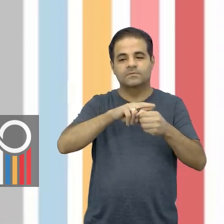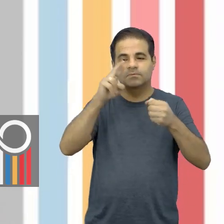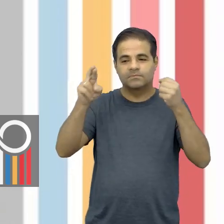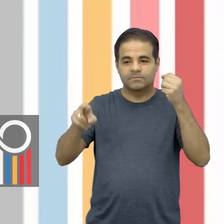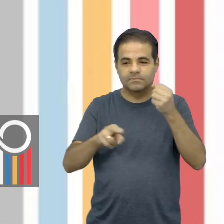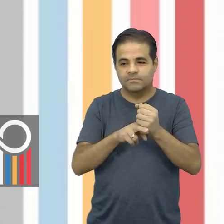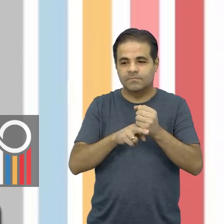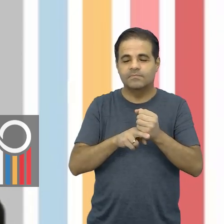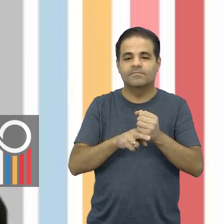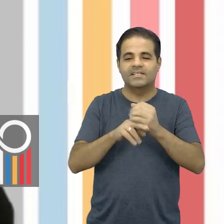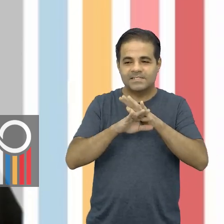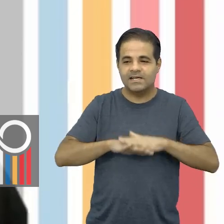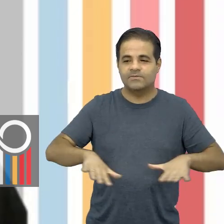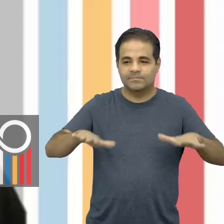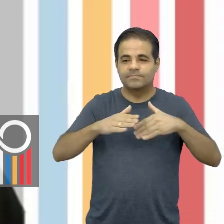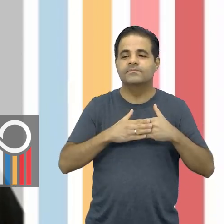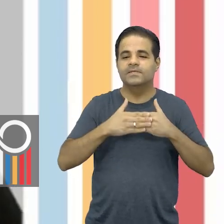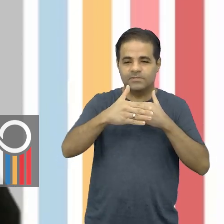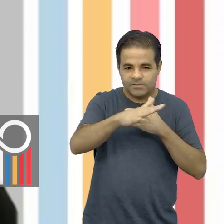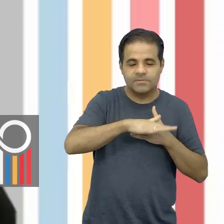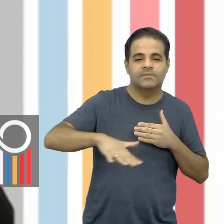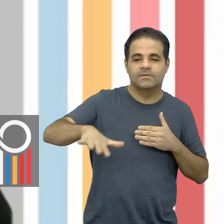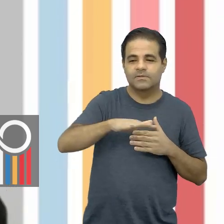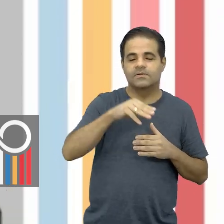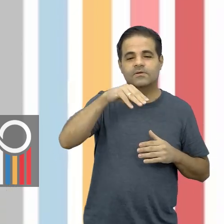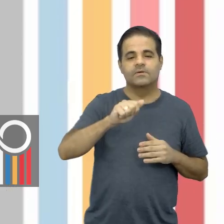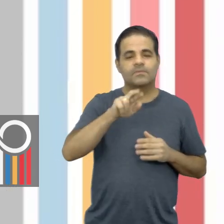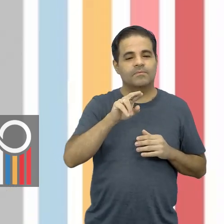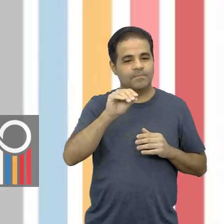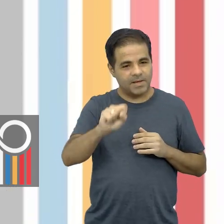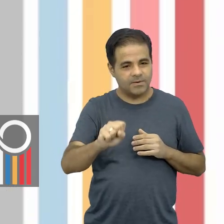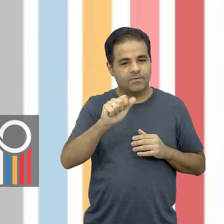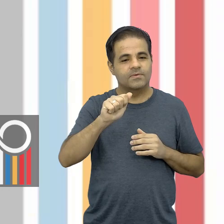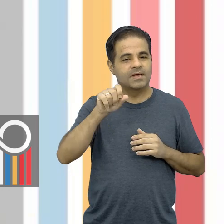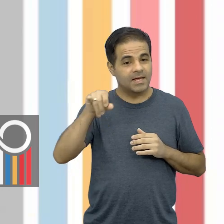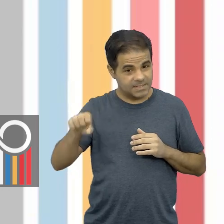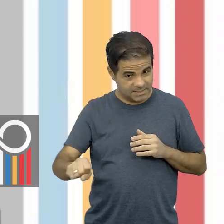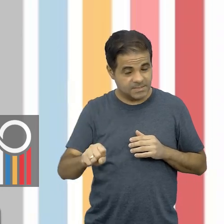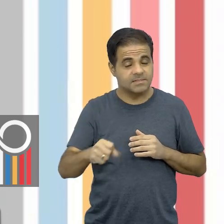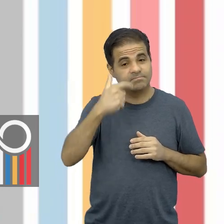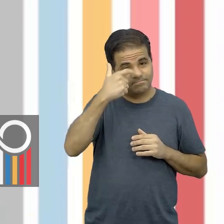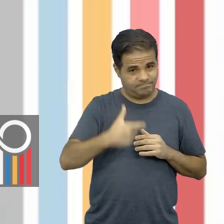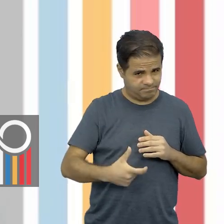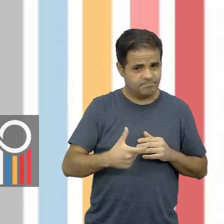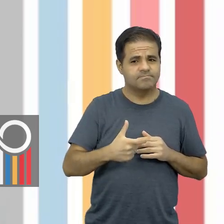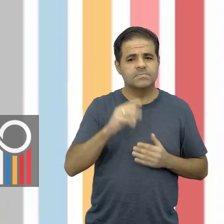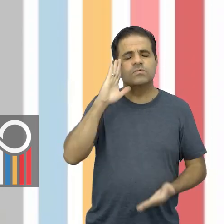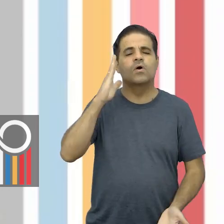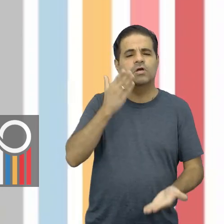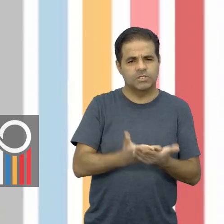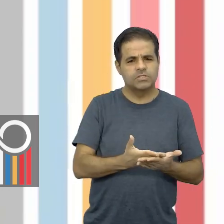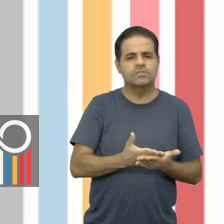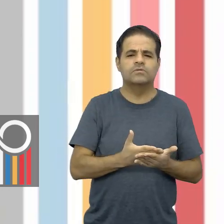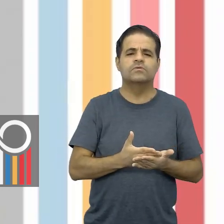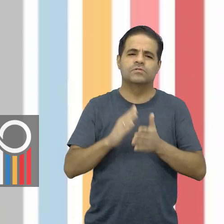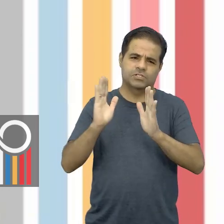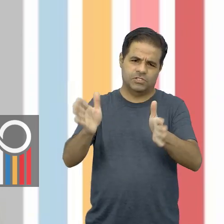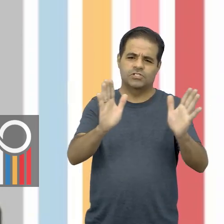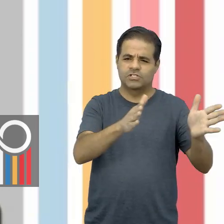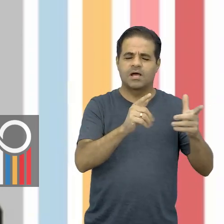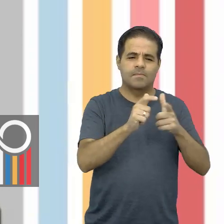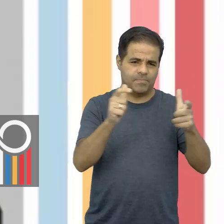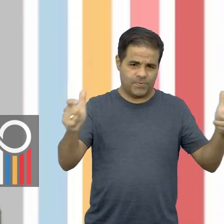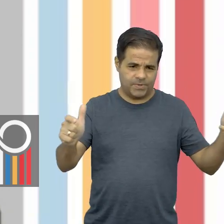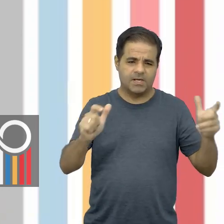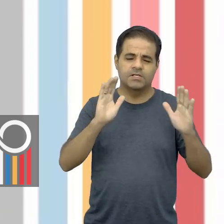e aprofundamento. Eu me chamo Marco Assis, professor Marco Assis. Acredito eu que já muitos de